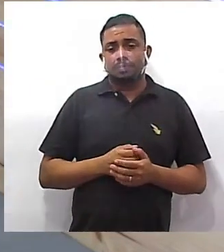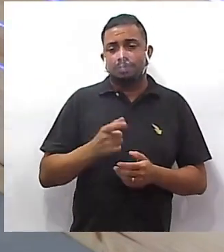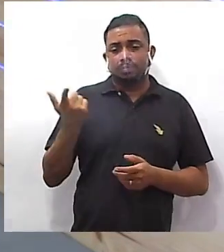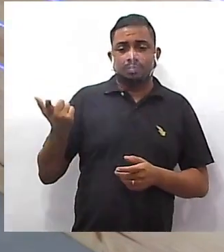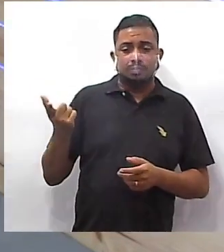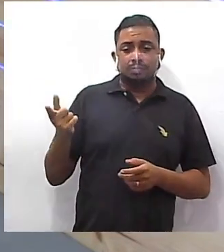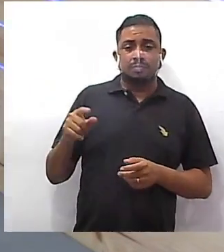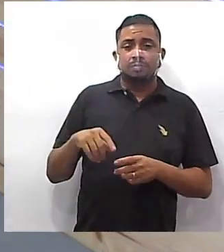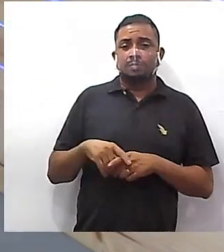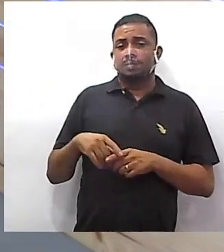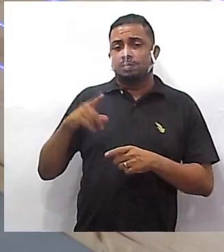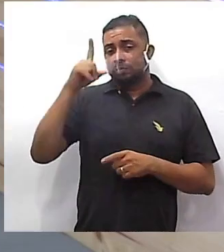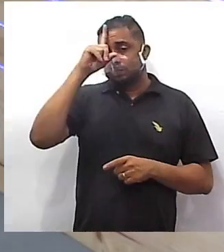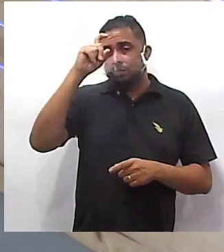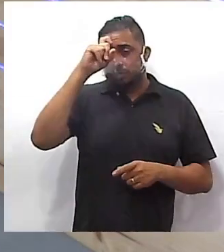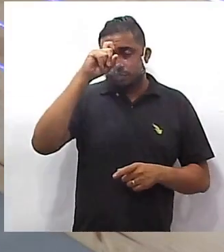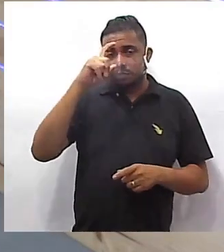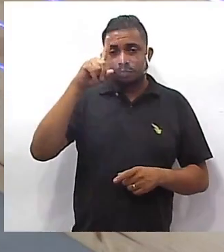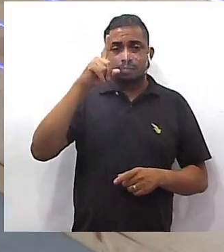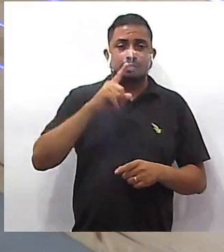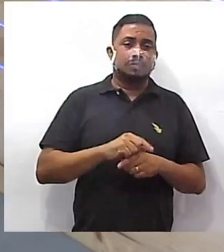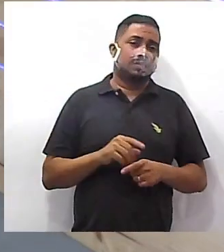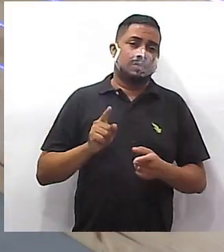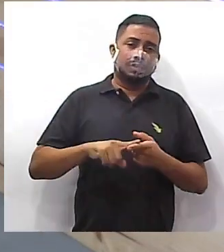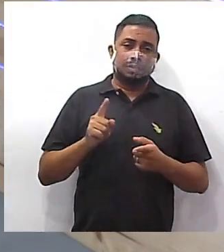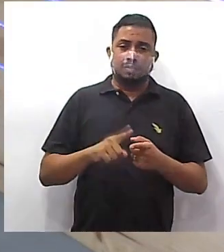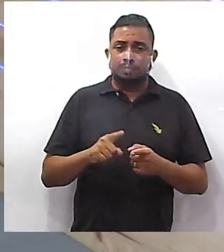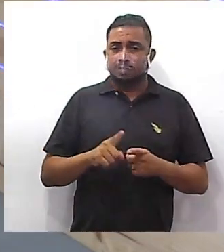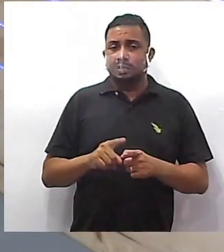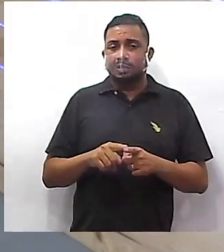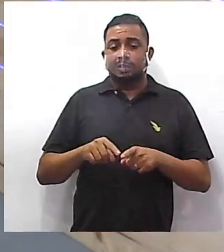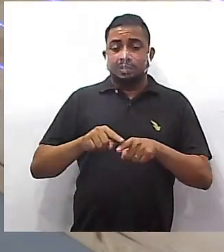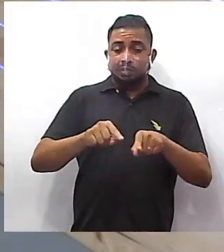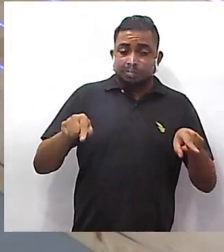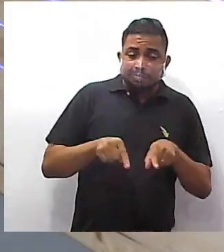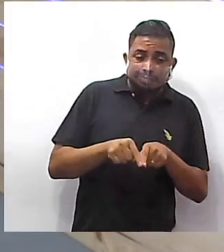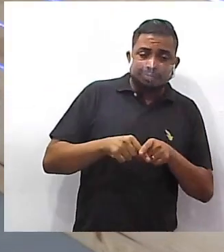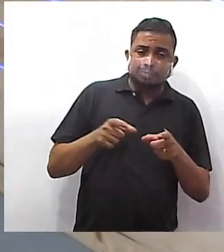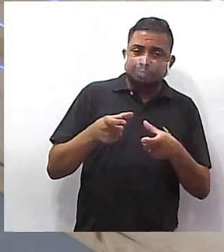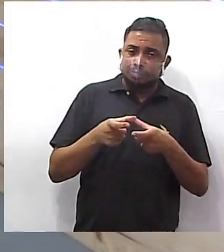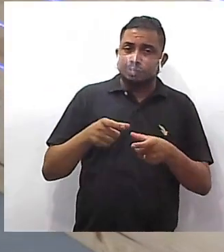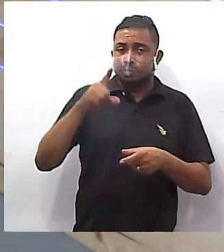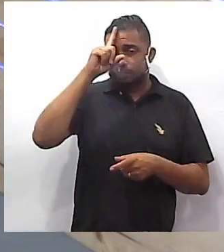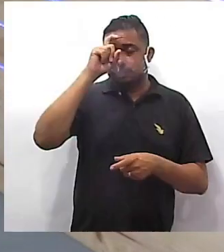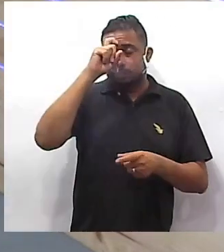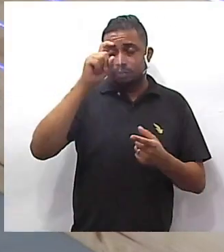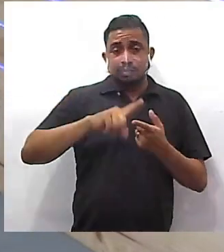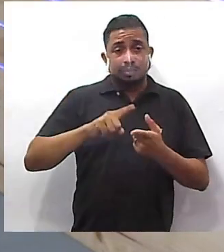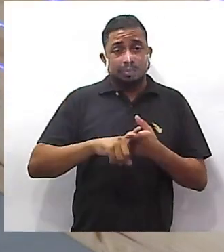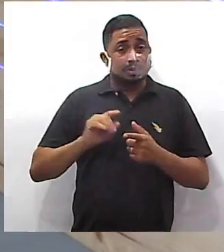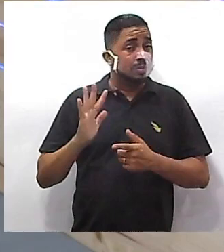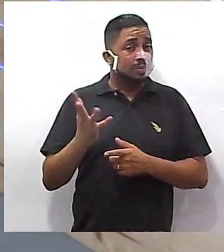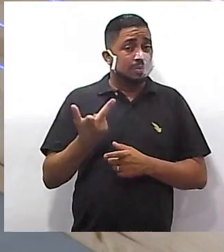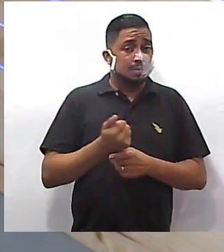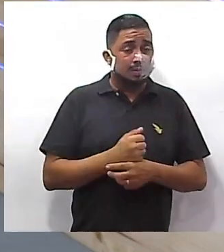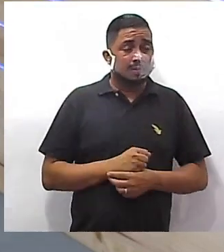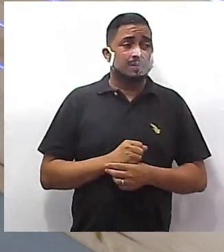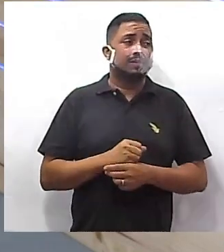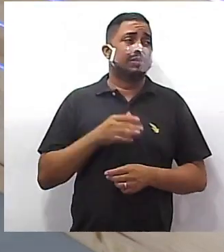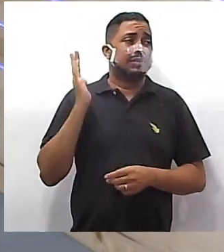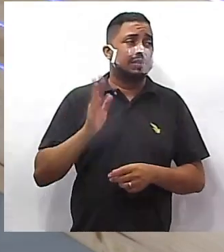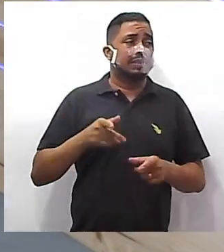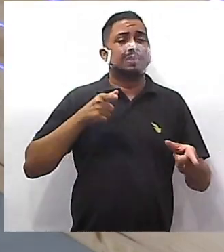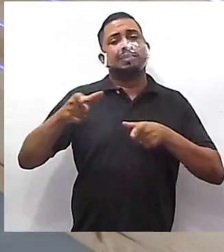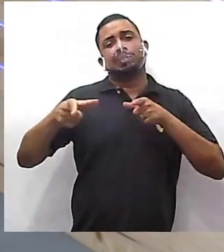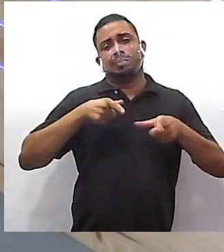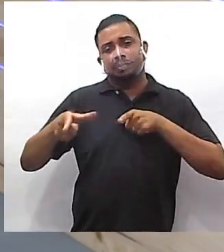de hospitalares, né, consultórios odontológicos, né? Então, todos esses segmentos, né, já